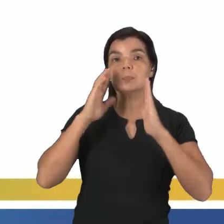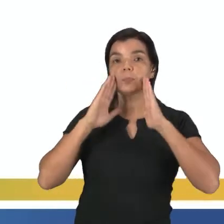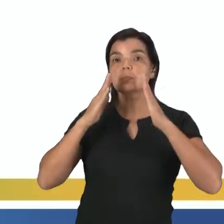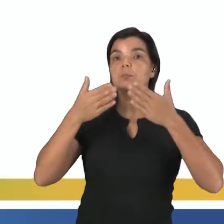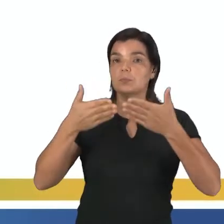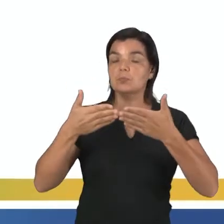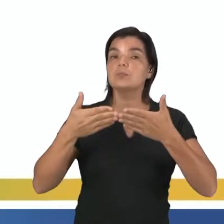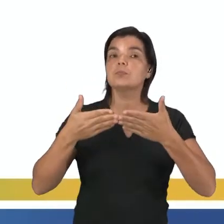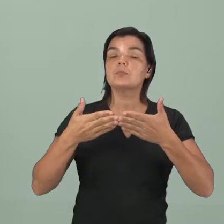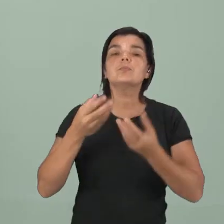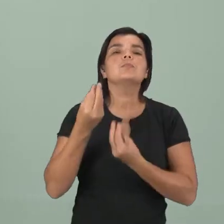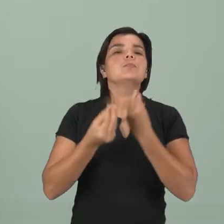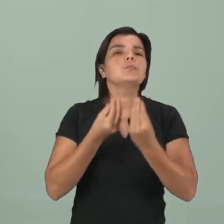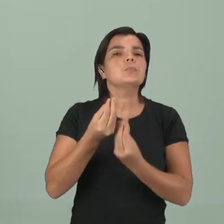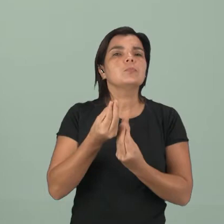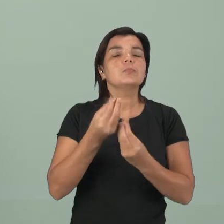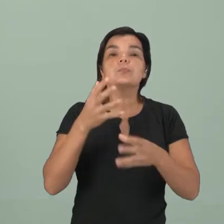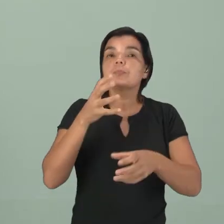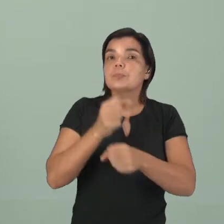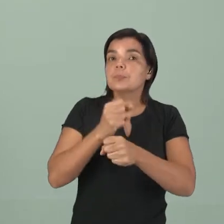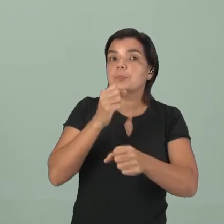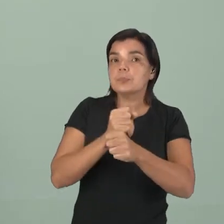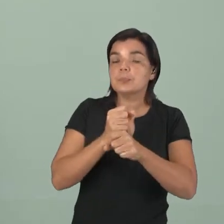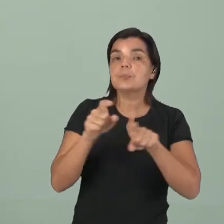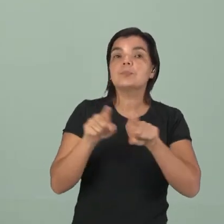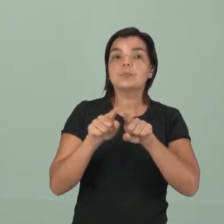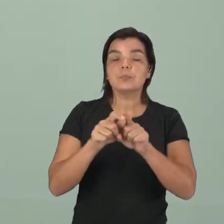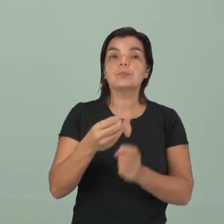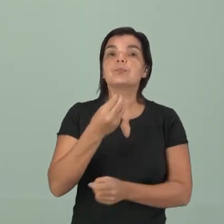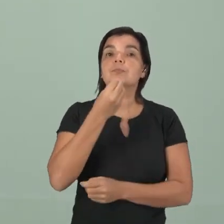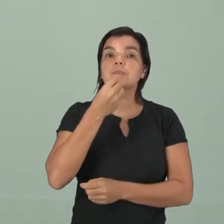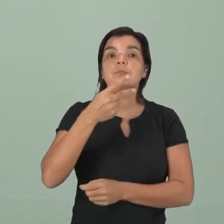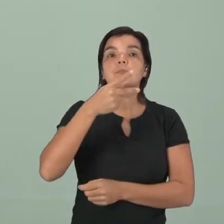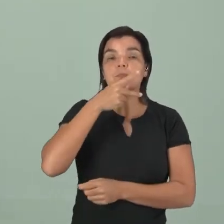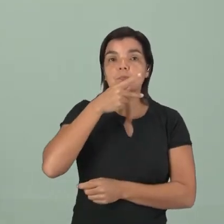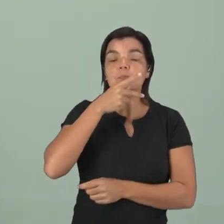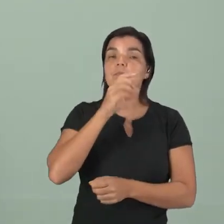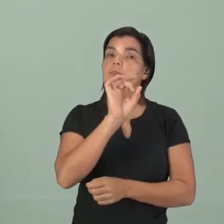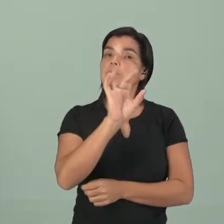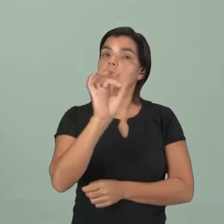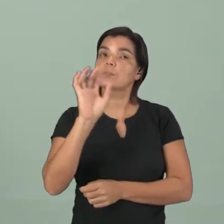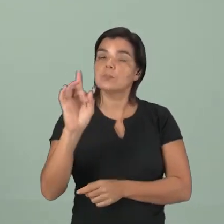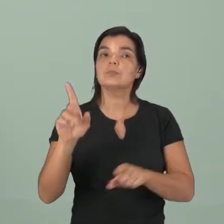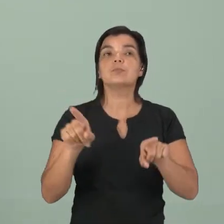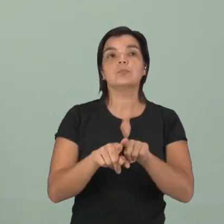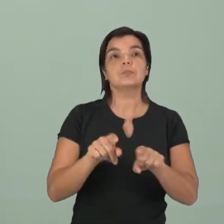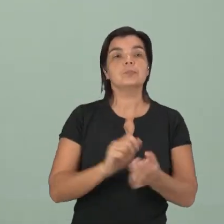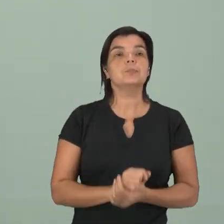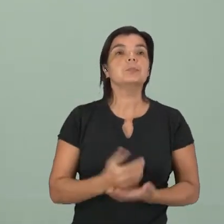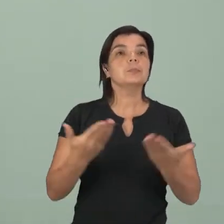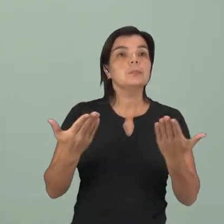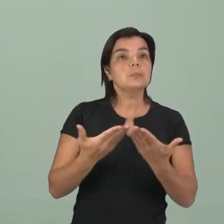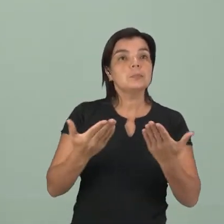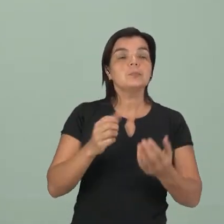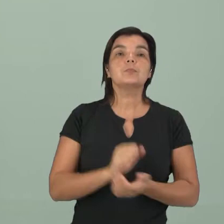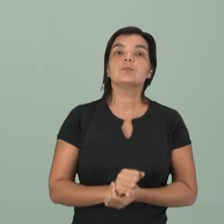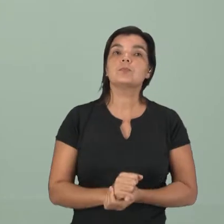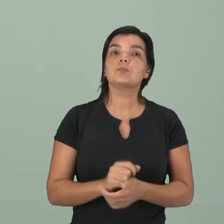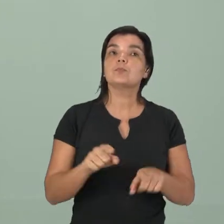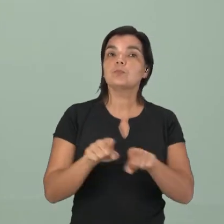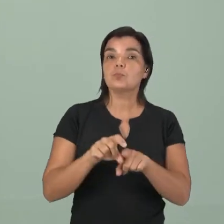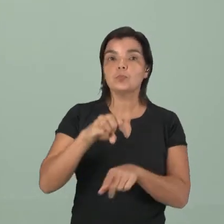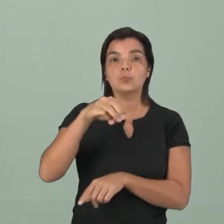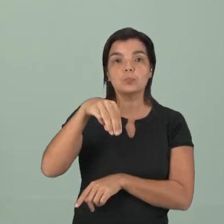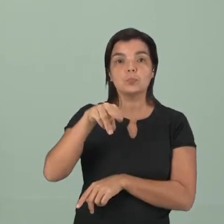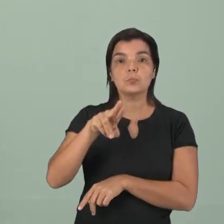focar como é que a gente consegue calcular proporcionalmente cada um deles. Falei do tempo, falei do objeto, né? A gente vai começar a falar aqui sobre